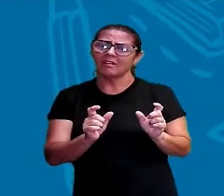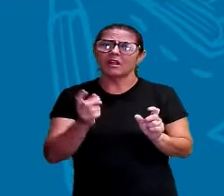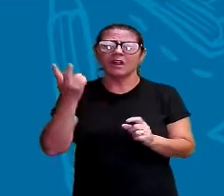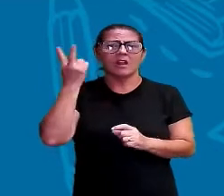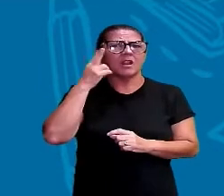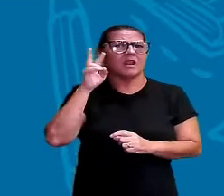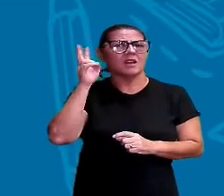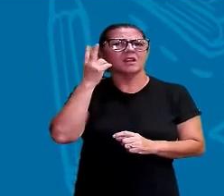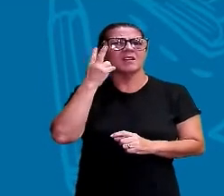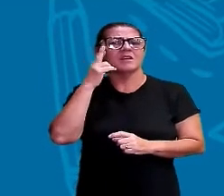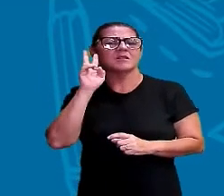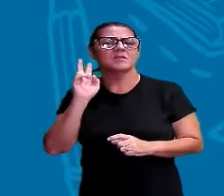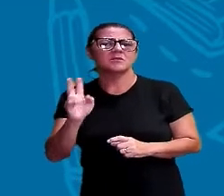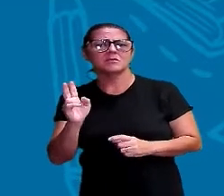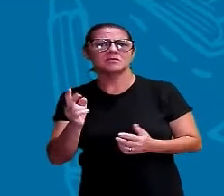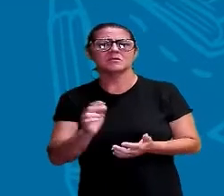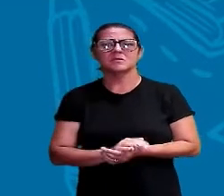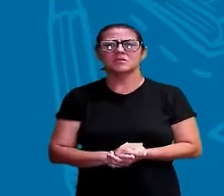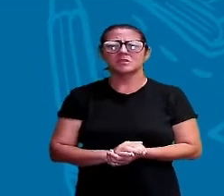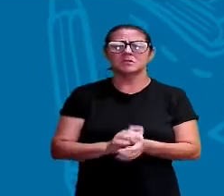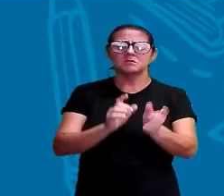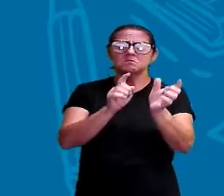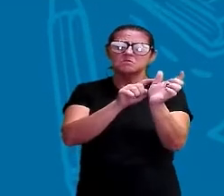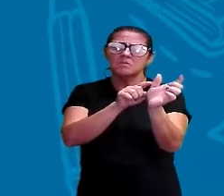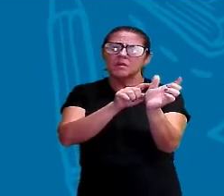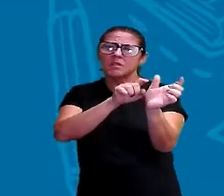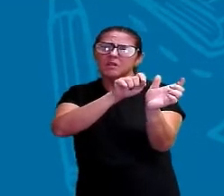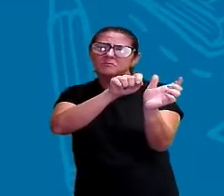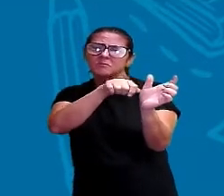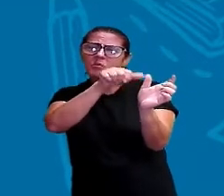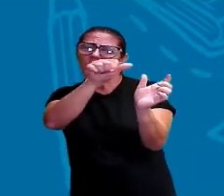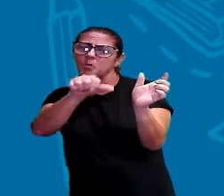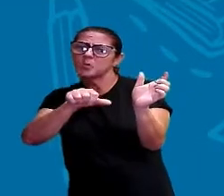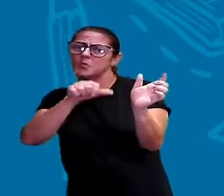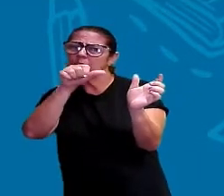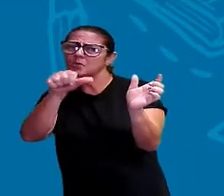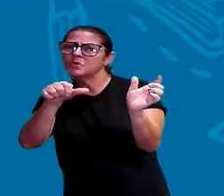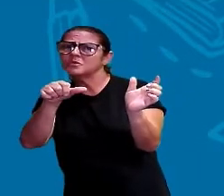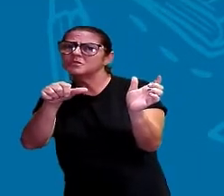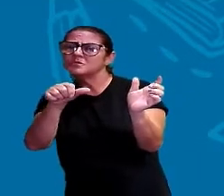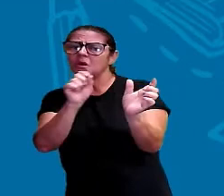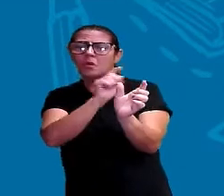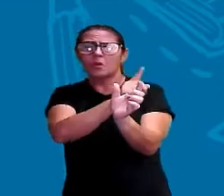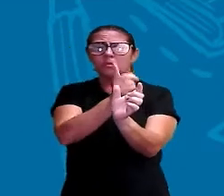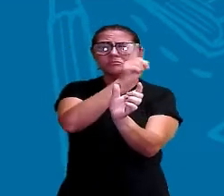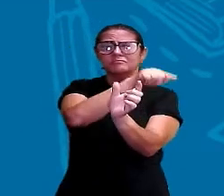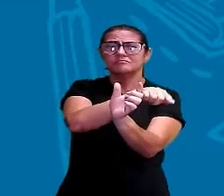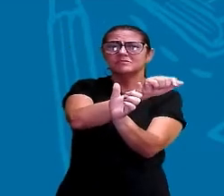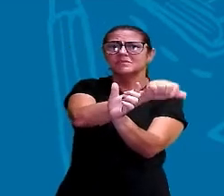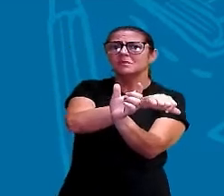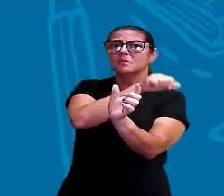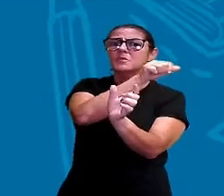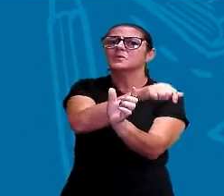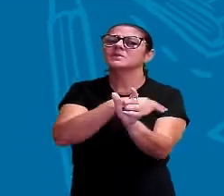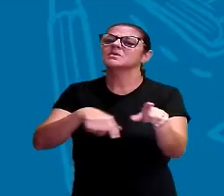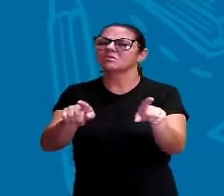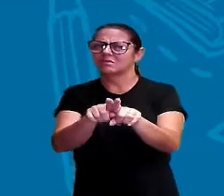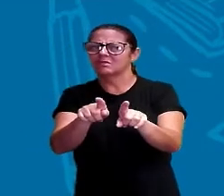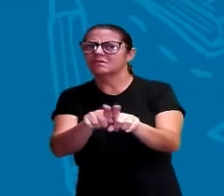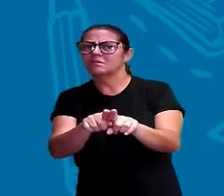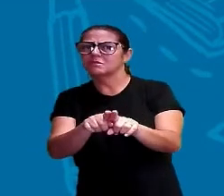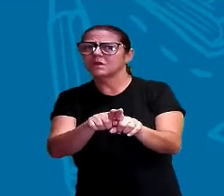lembrando um pouquinho de sufixo, tá? Prefixo, que pode ter a ver também com esse